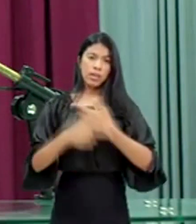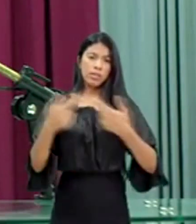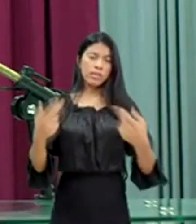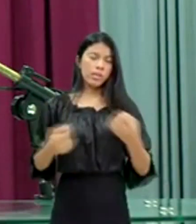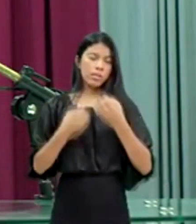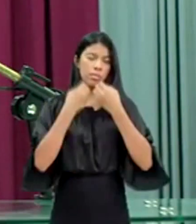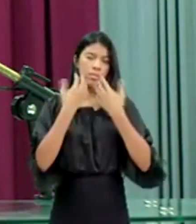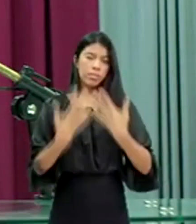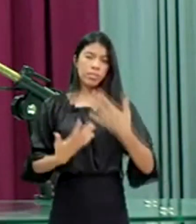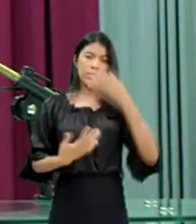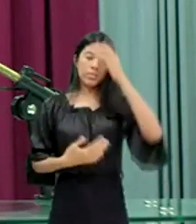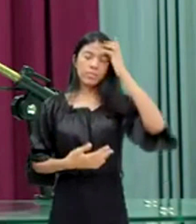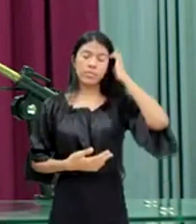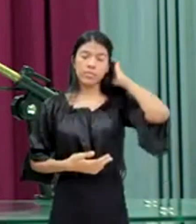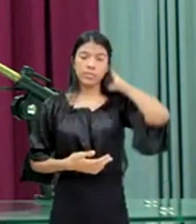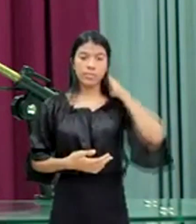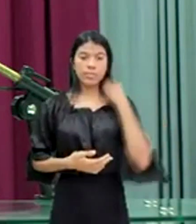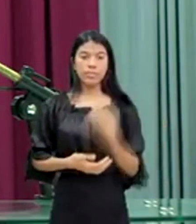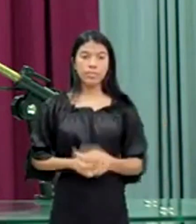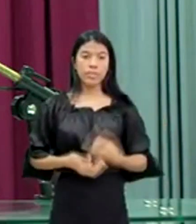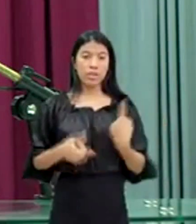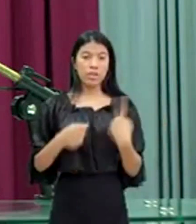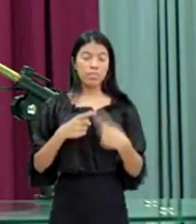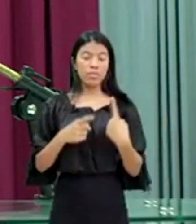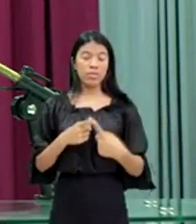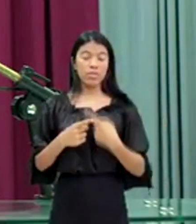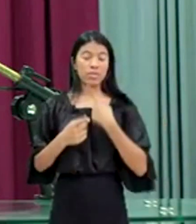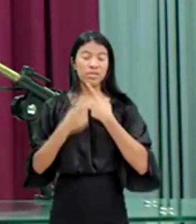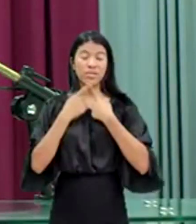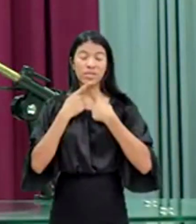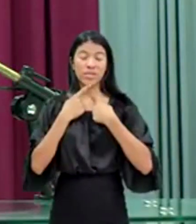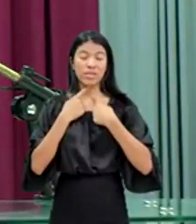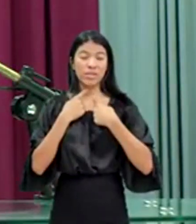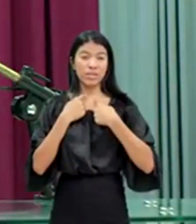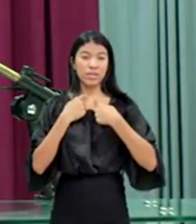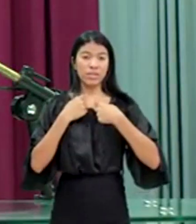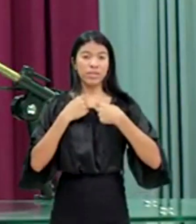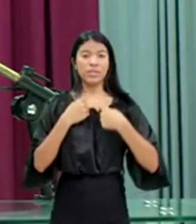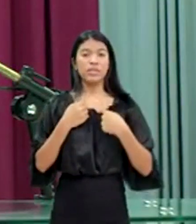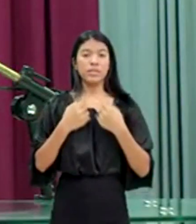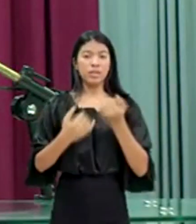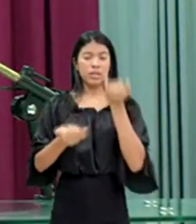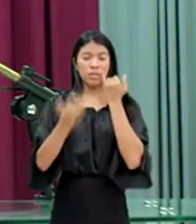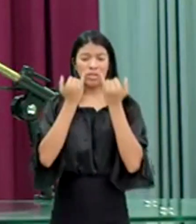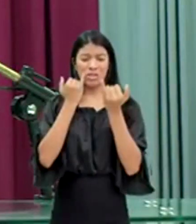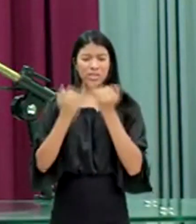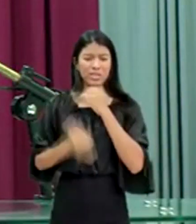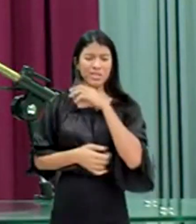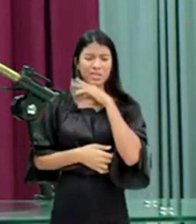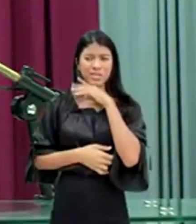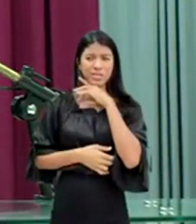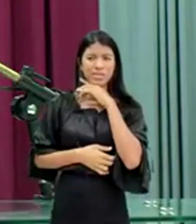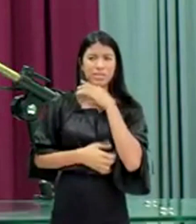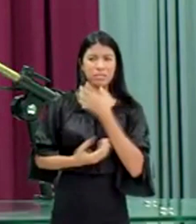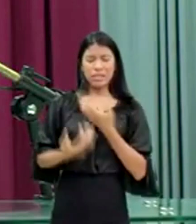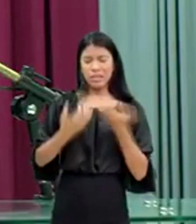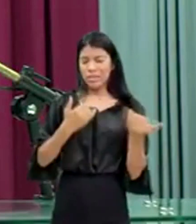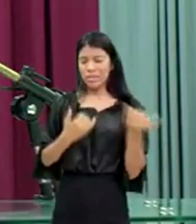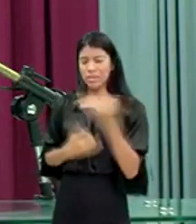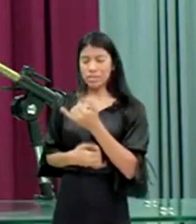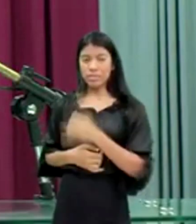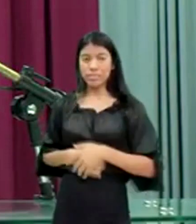porque eles tinham pressa e desejo de falar das coisas ruins. E